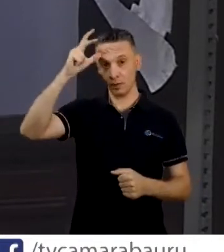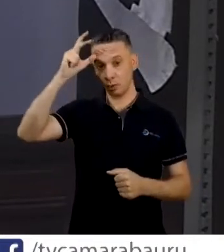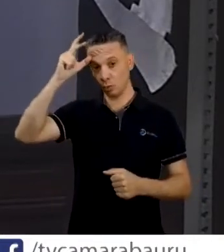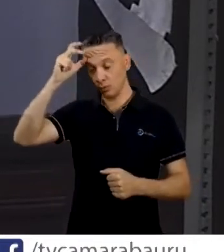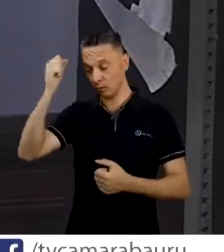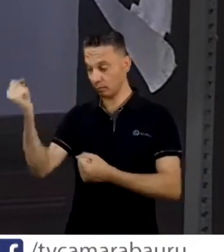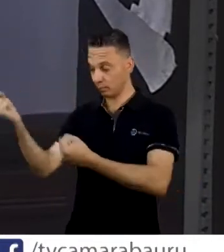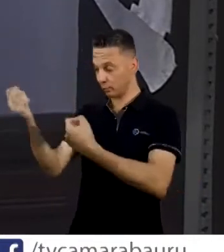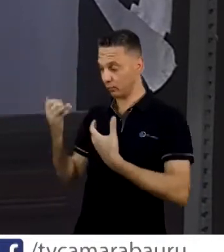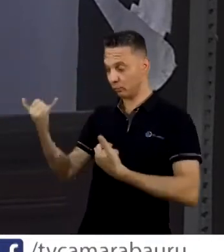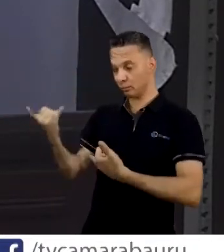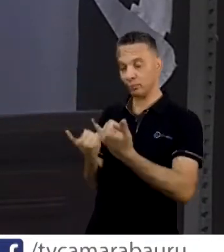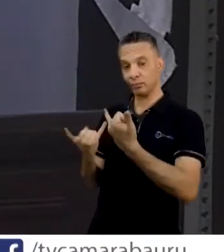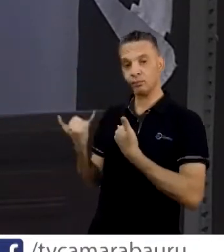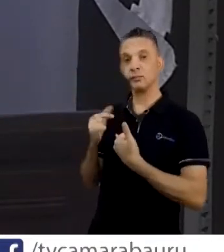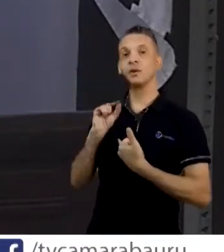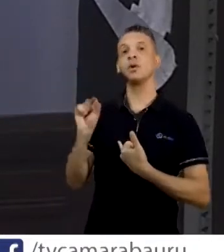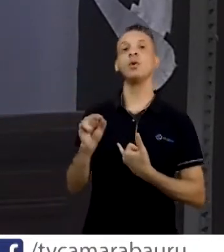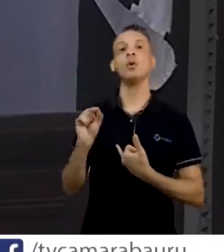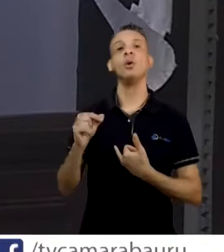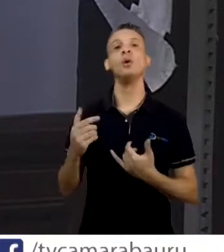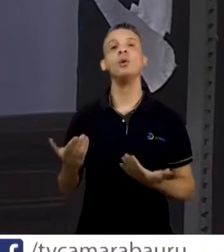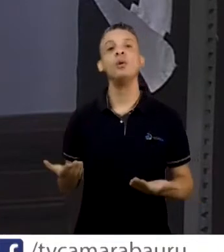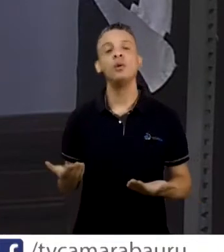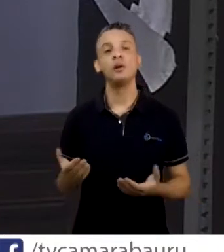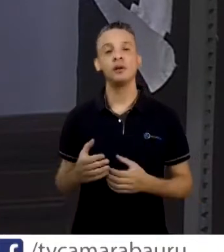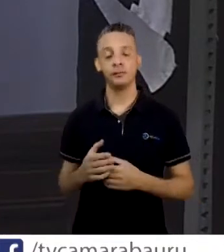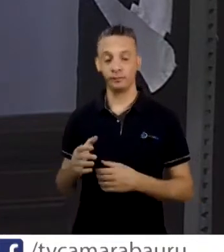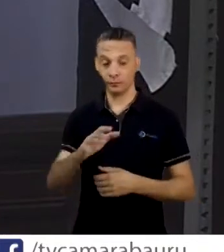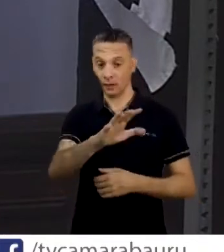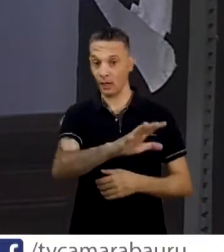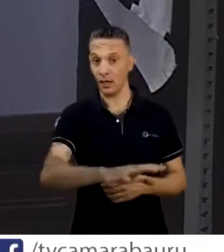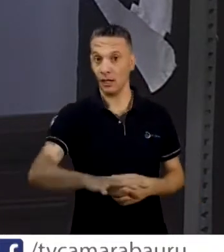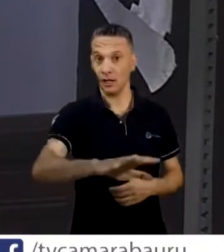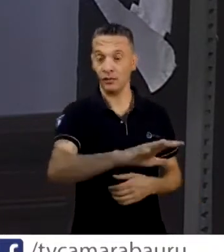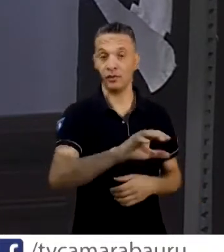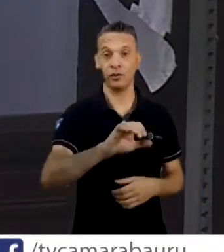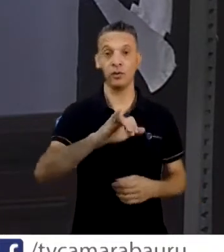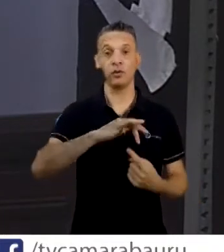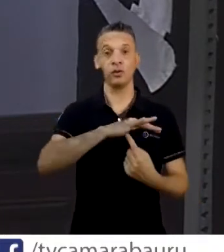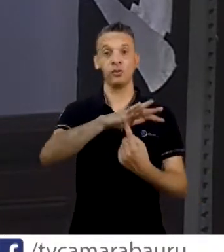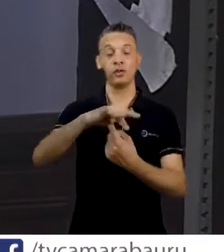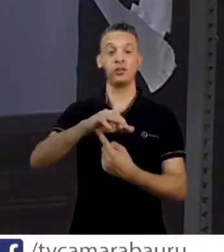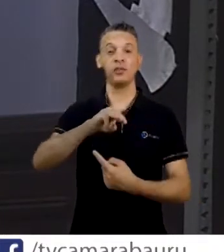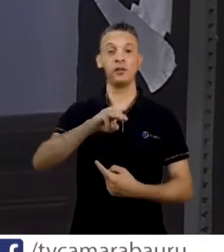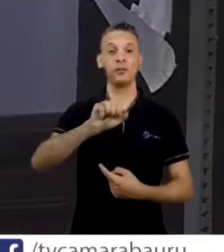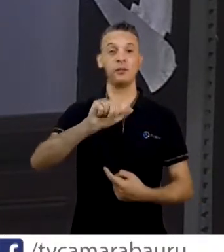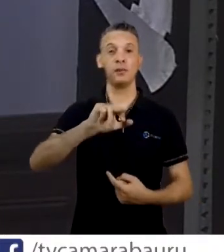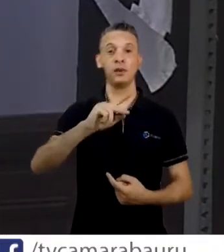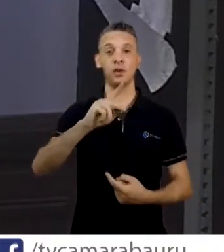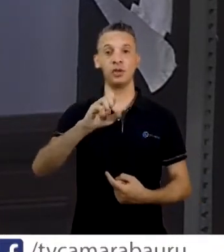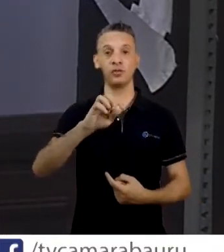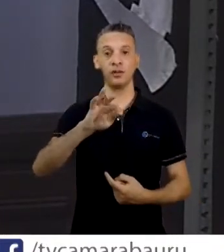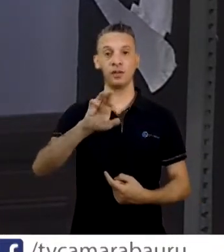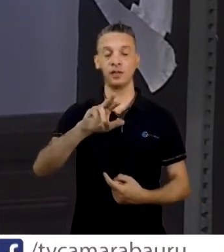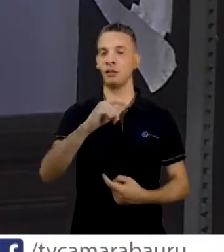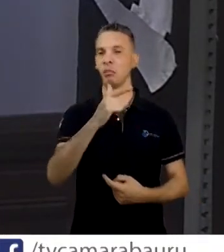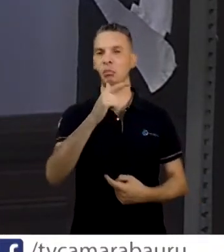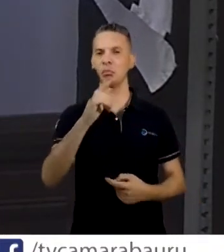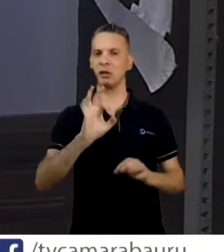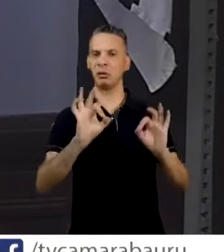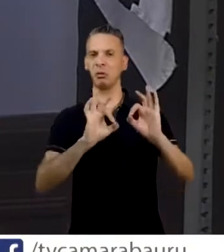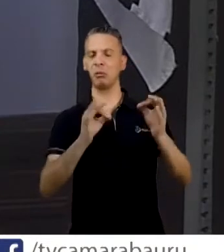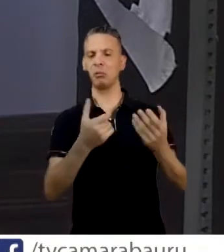aqui, dizendo que nesta região do Jardim Manchester não há áreas institucionais.